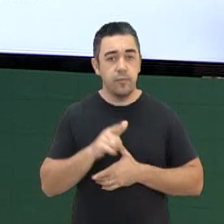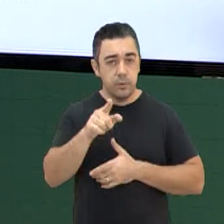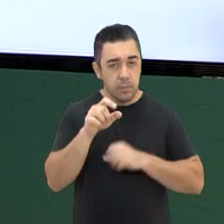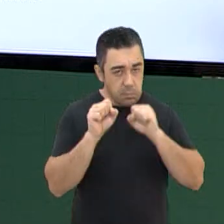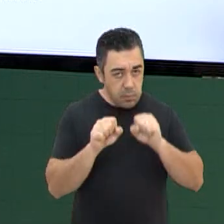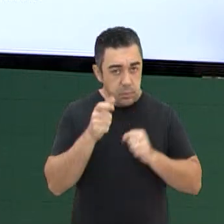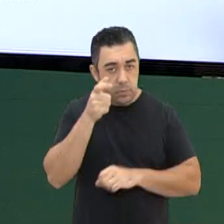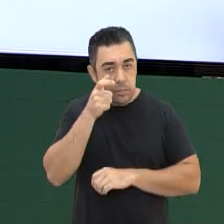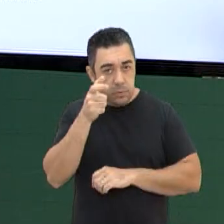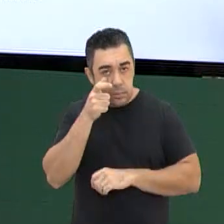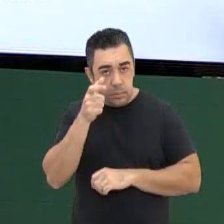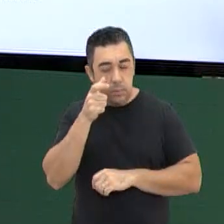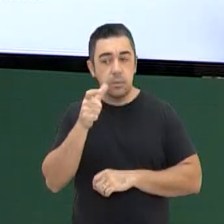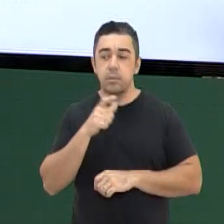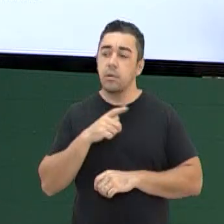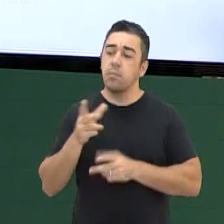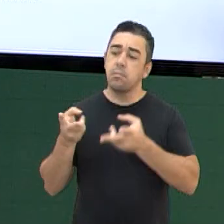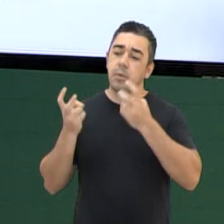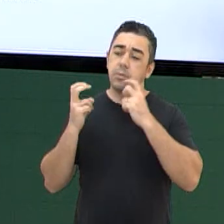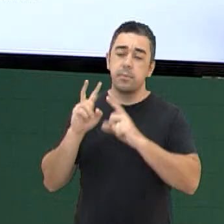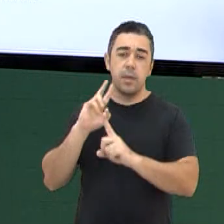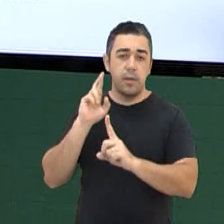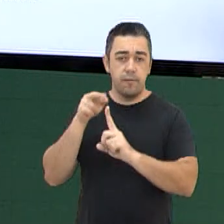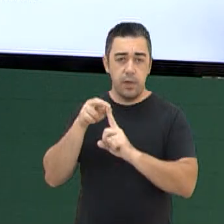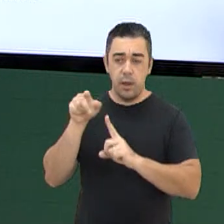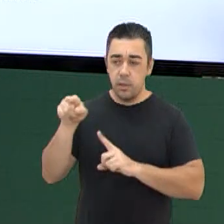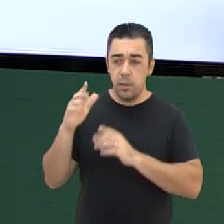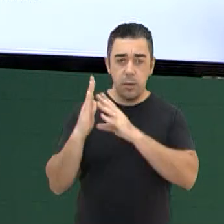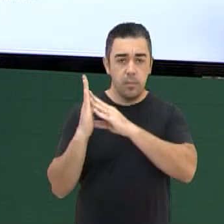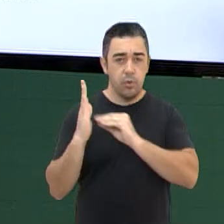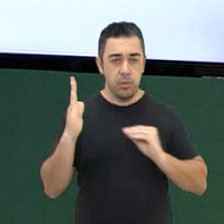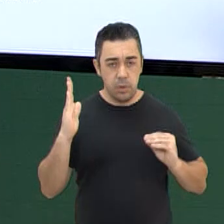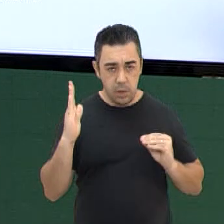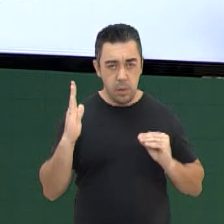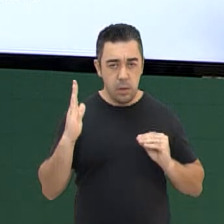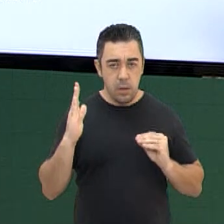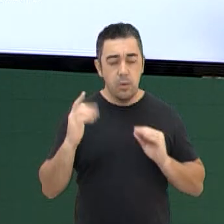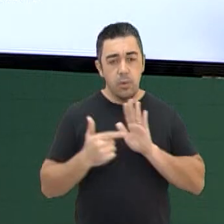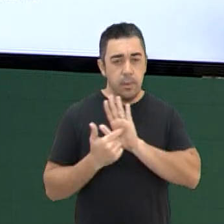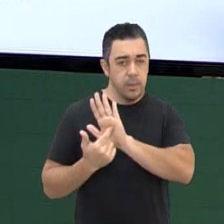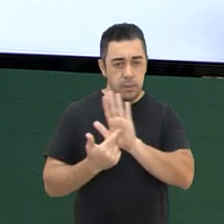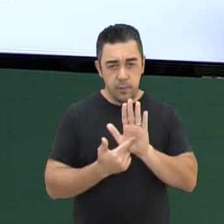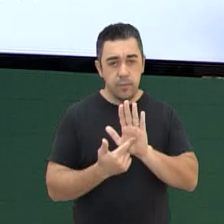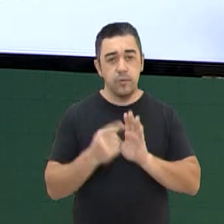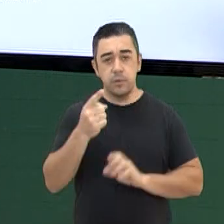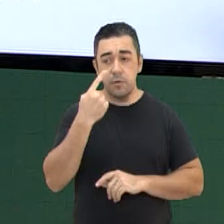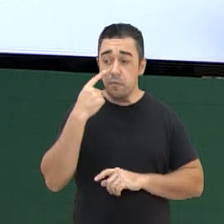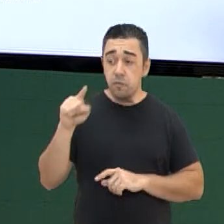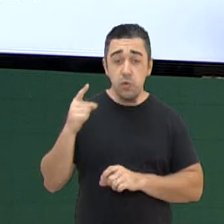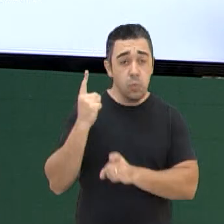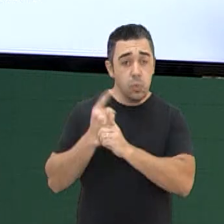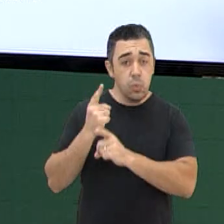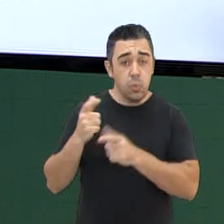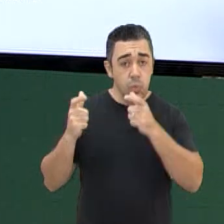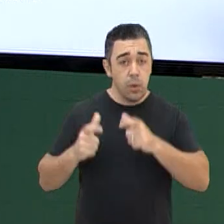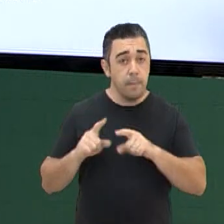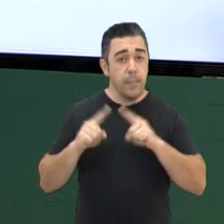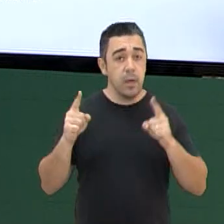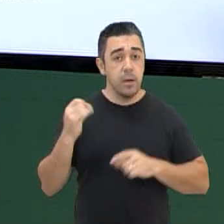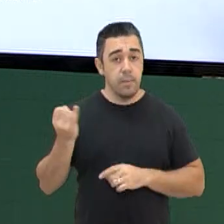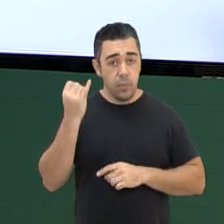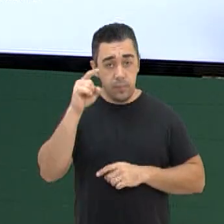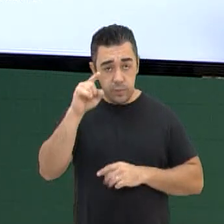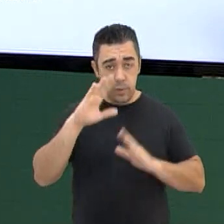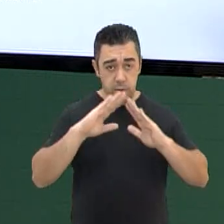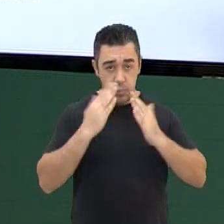pode assistir e ter como referência um modelo, uma apresentação que você viu em algum lugar, mas é importante